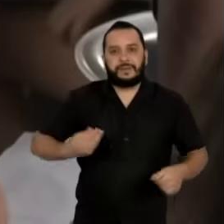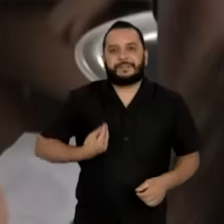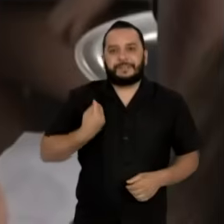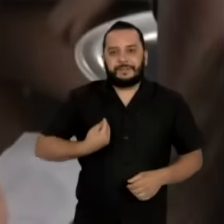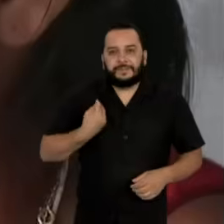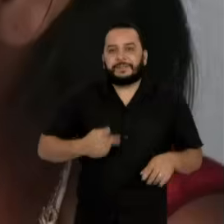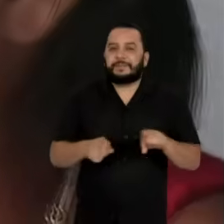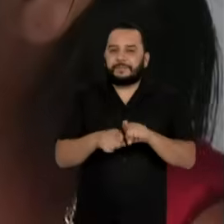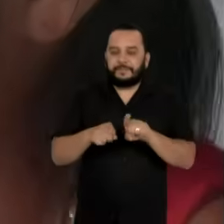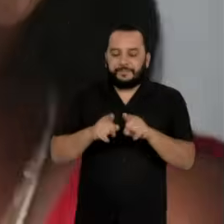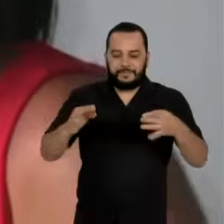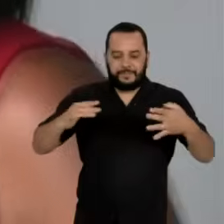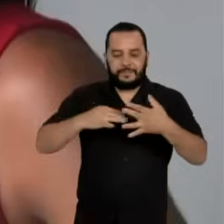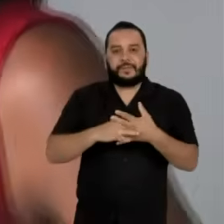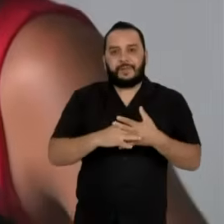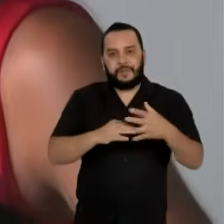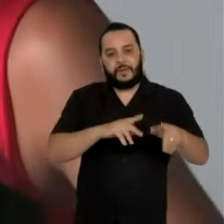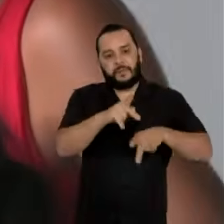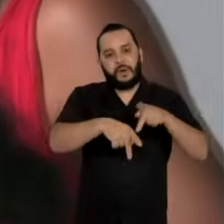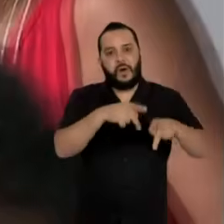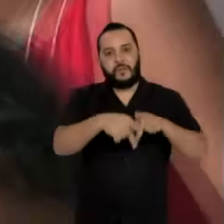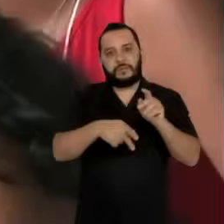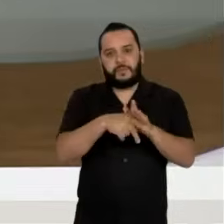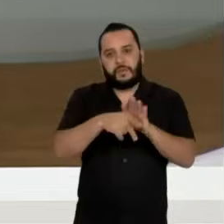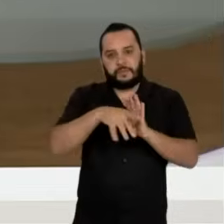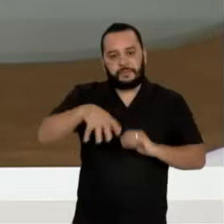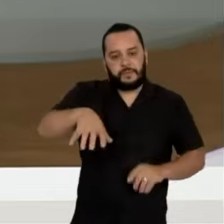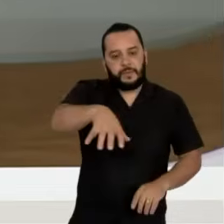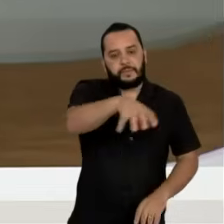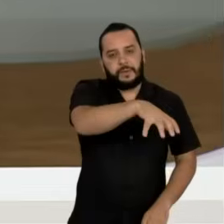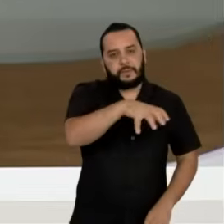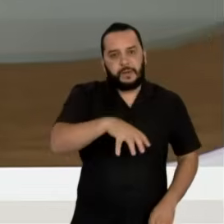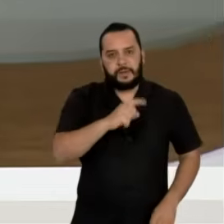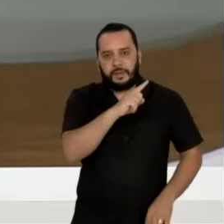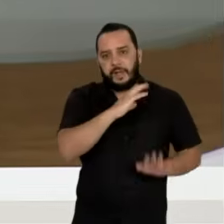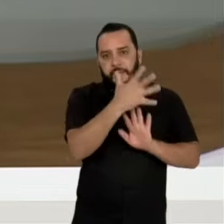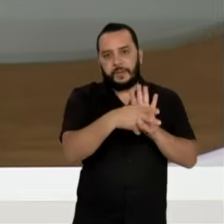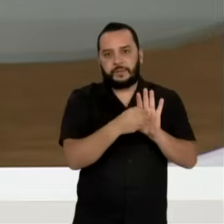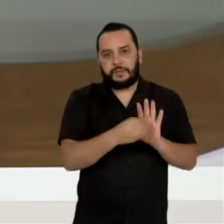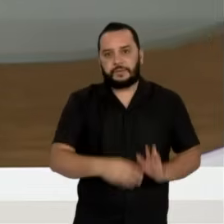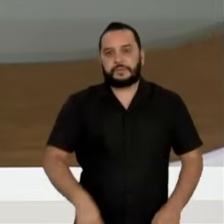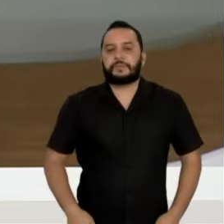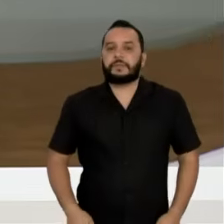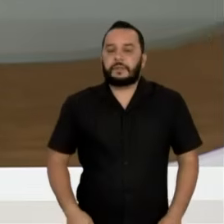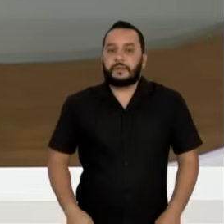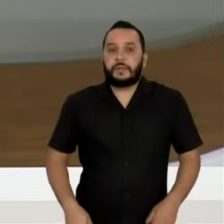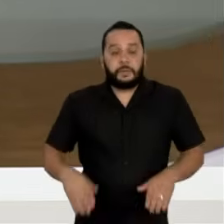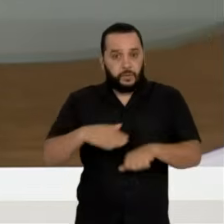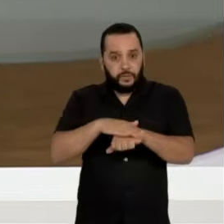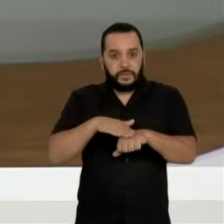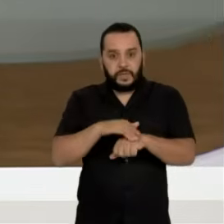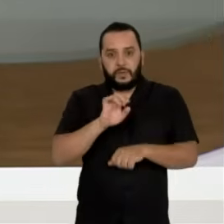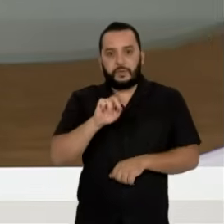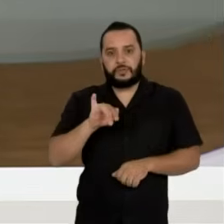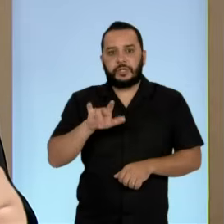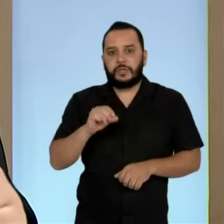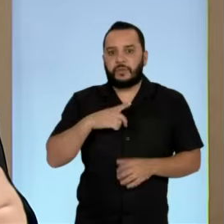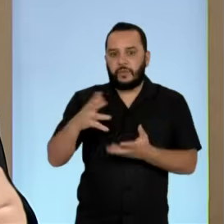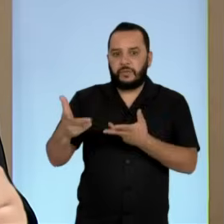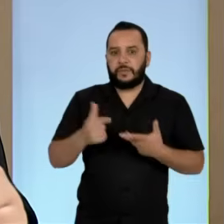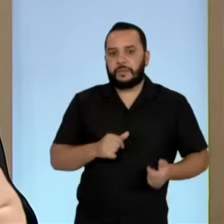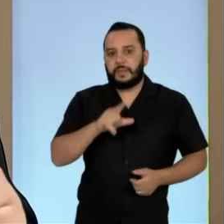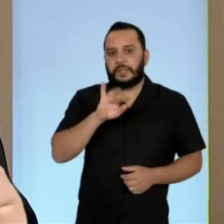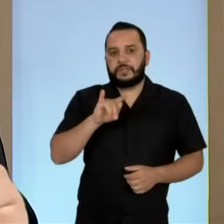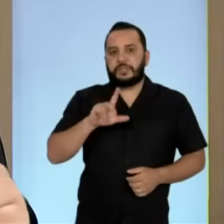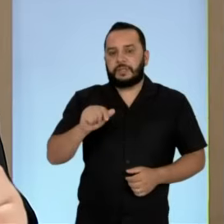da cidadania pelas populações locais. Para conversar com Eugênio Scanavino, nós convidamos